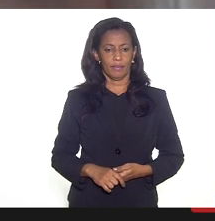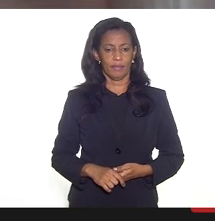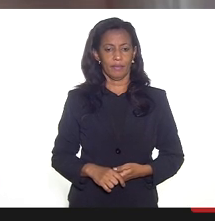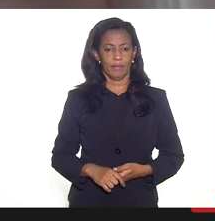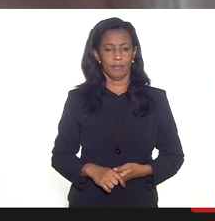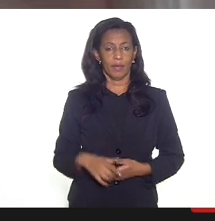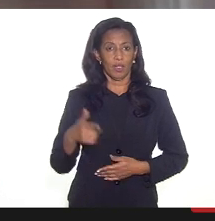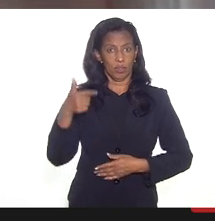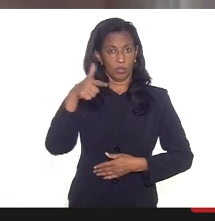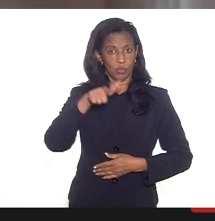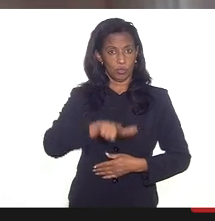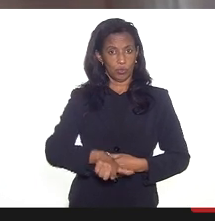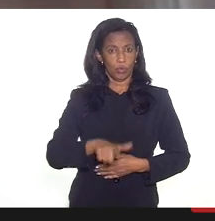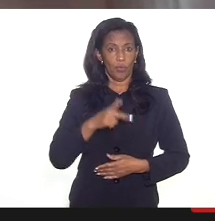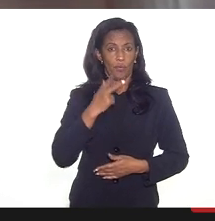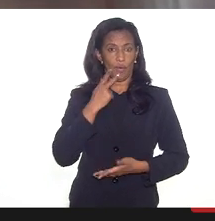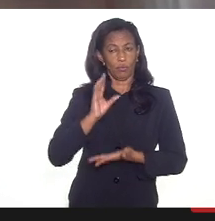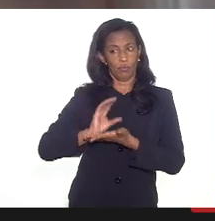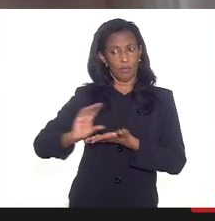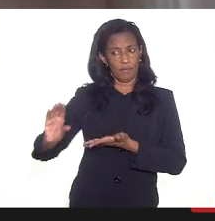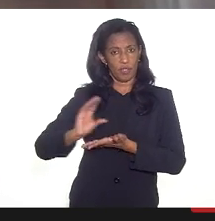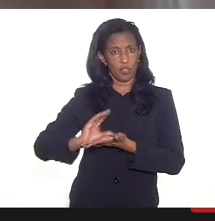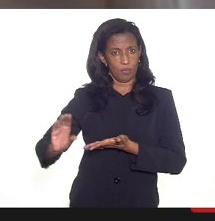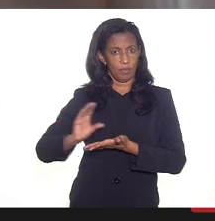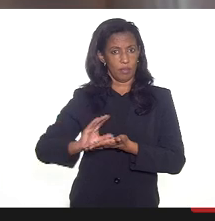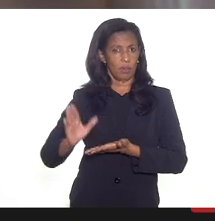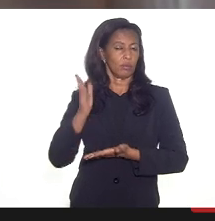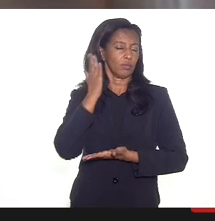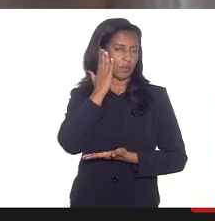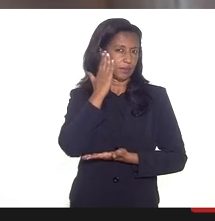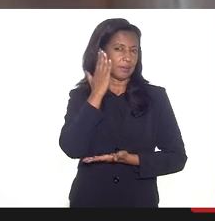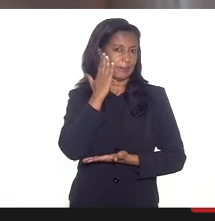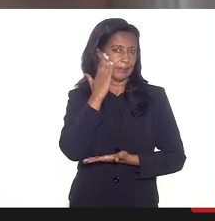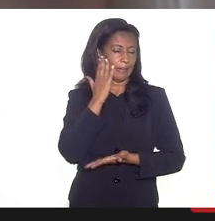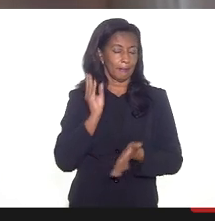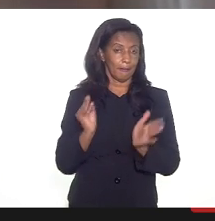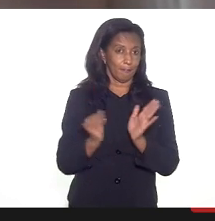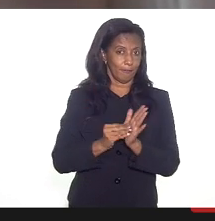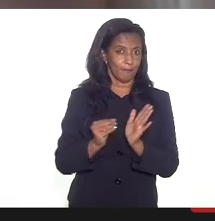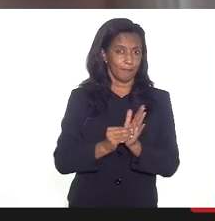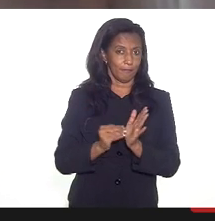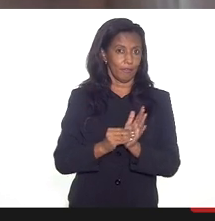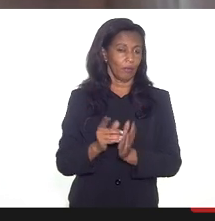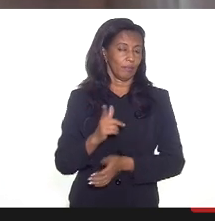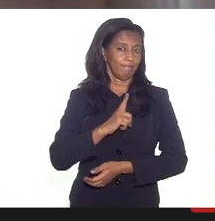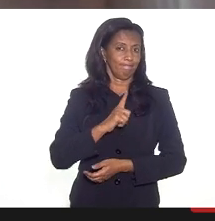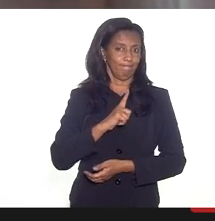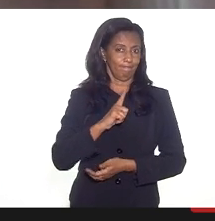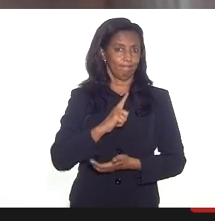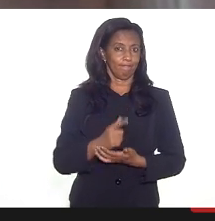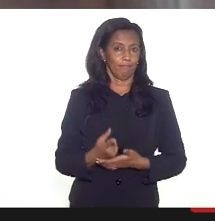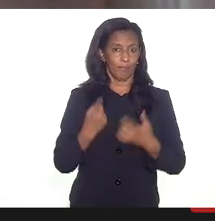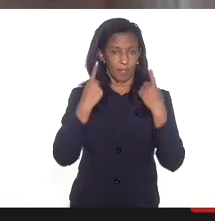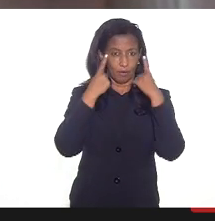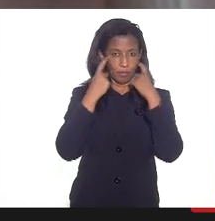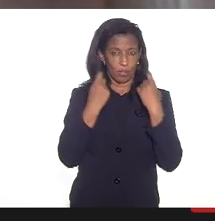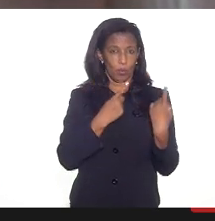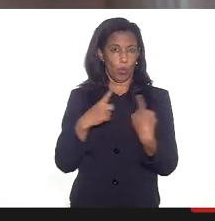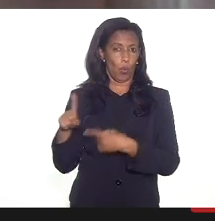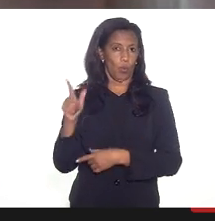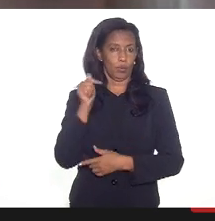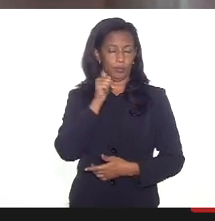falo aqui de novo sobre a questão dos investimentos, né, que a gente sabe que é uma falta que a gente tem em relação à questão da violência contra a